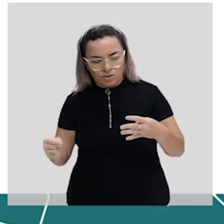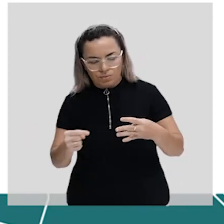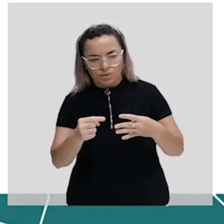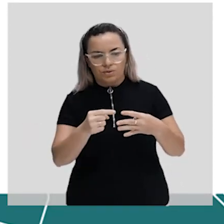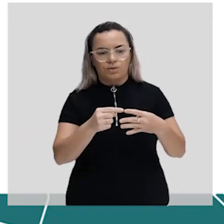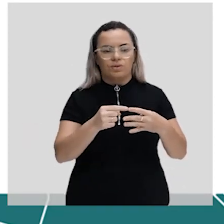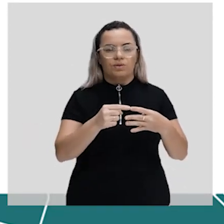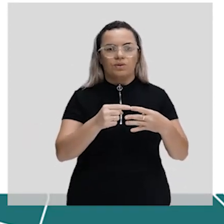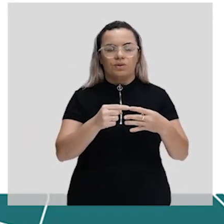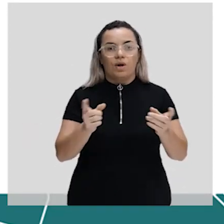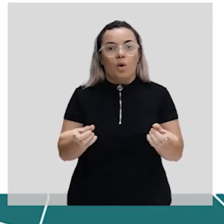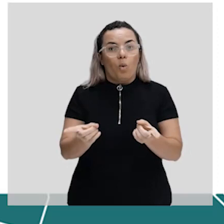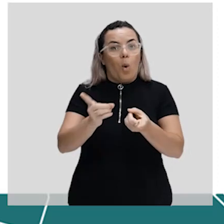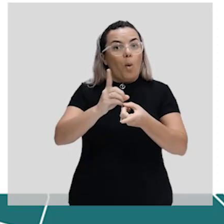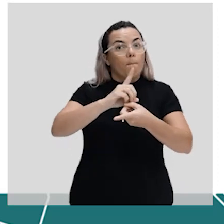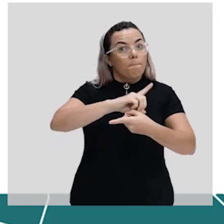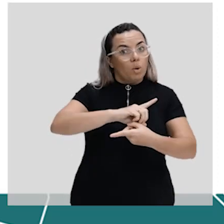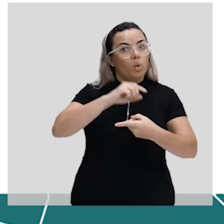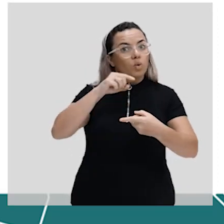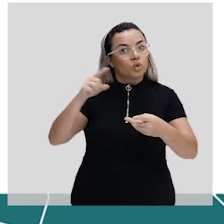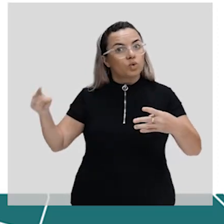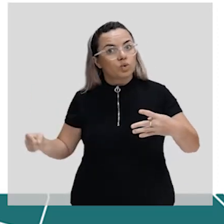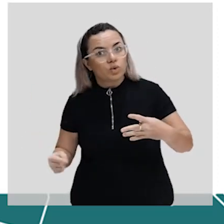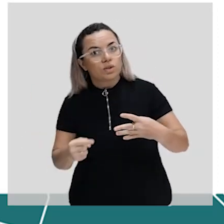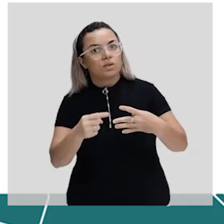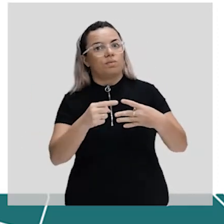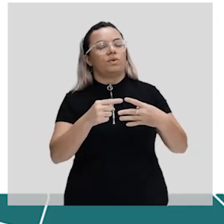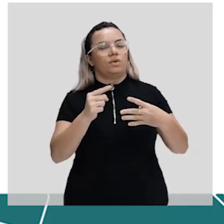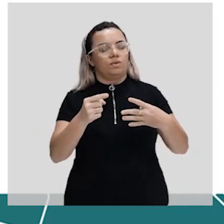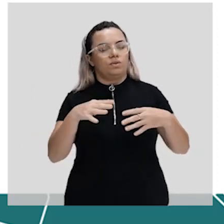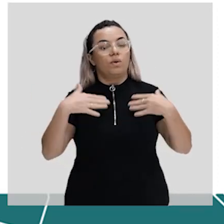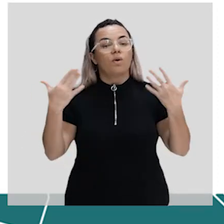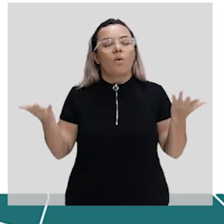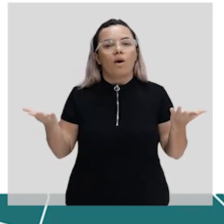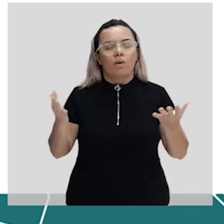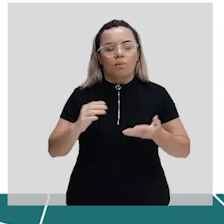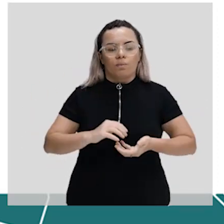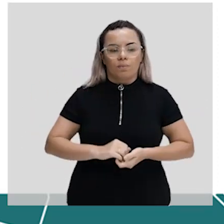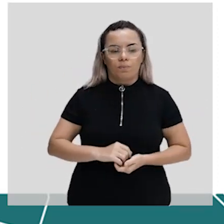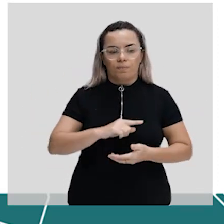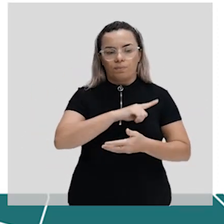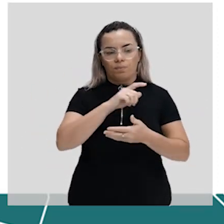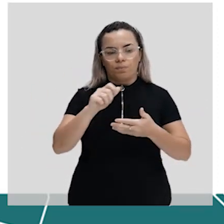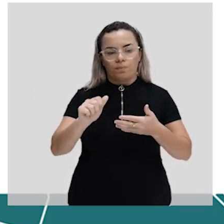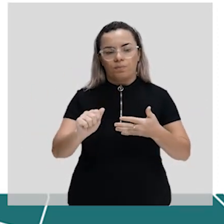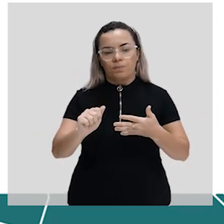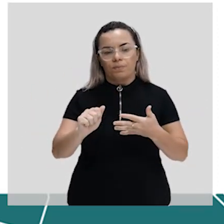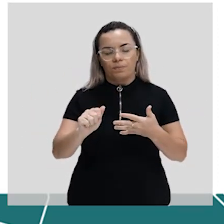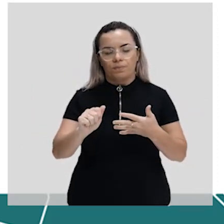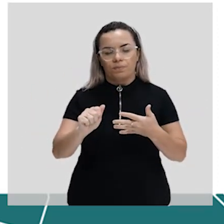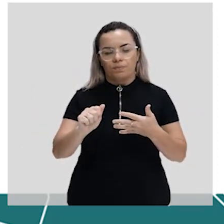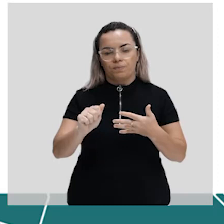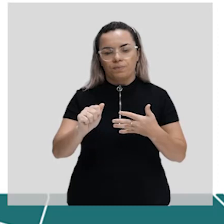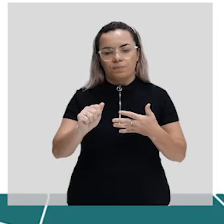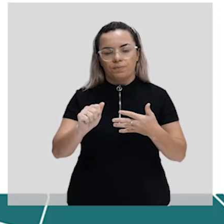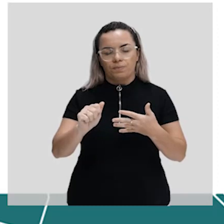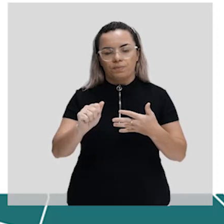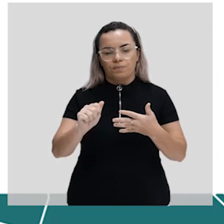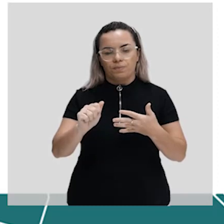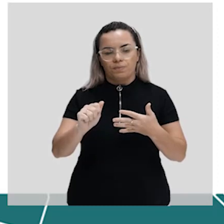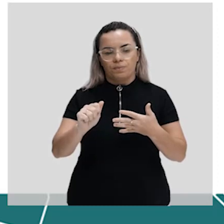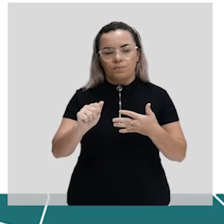vai contrapor com aquilo que a gente aprendeu sobre o simbolismo. O simbolismo procurou instalar um credo estético com base